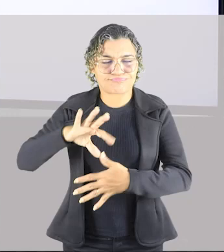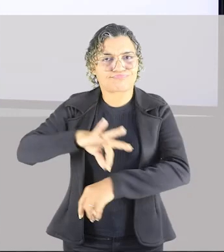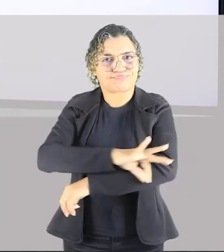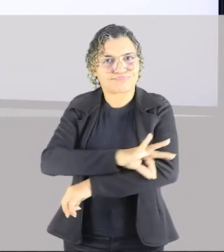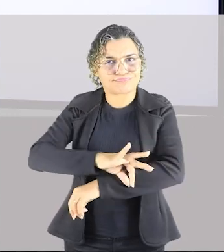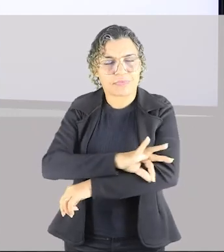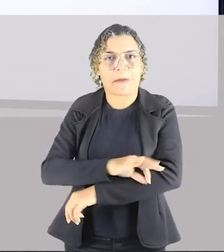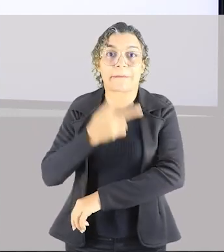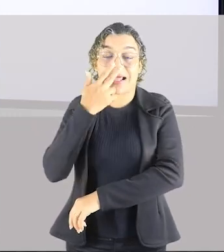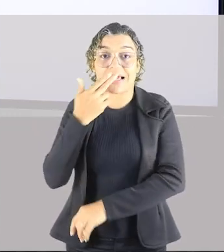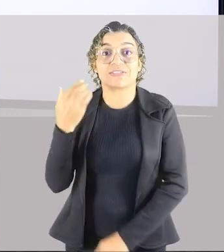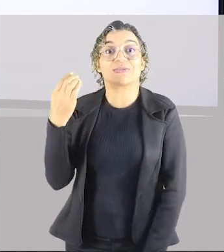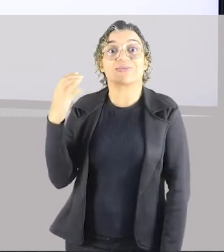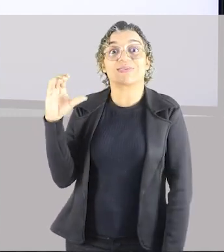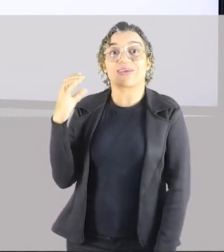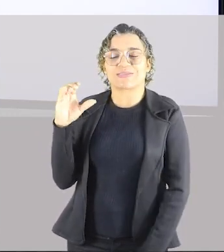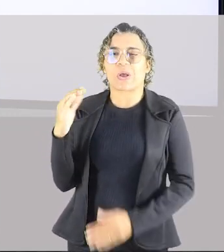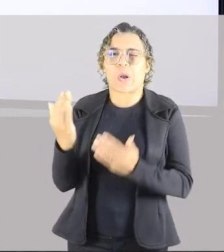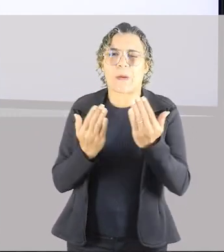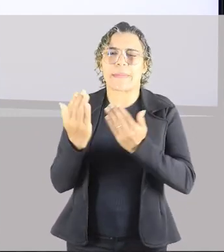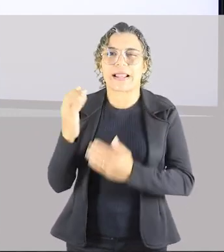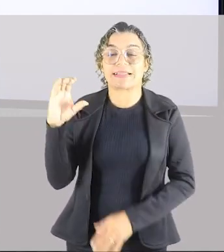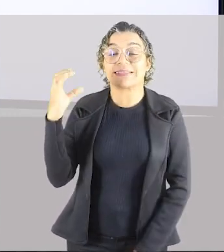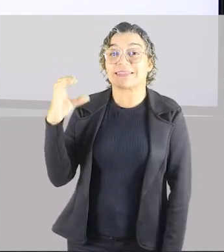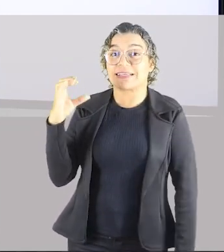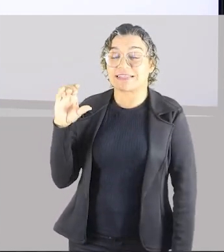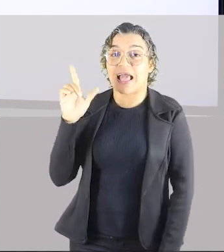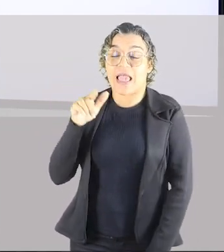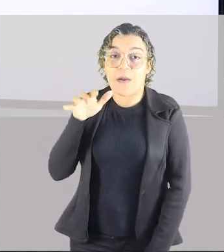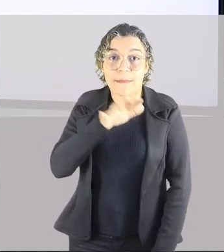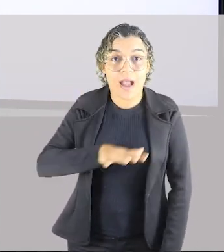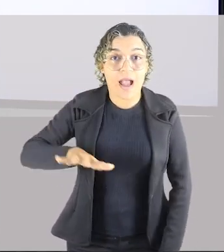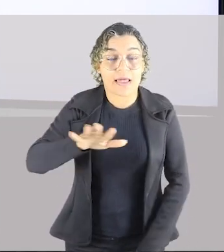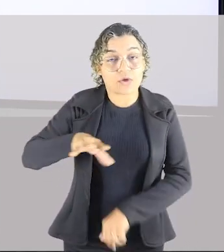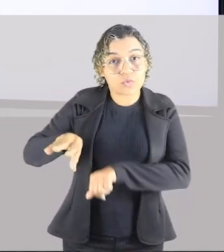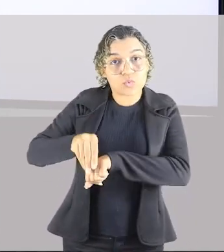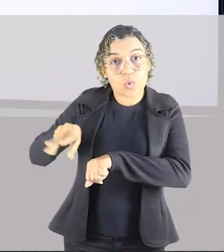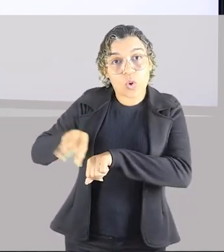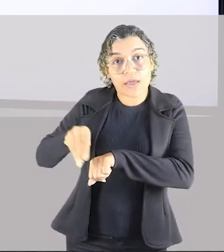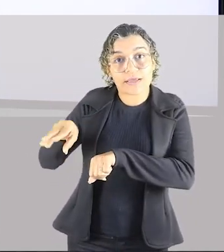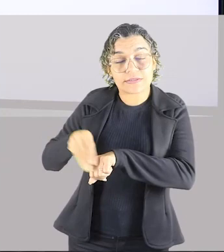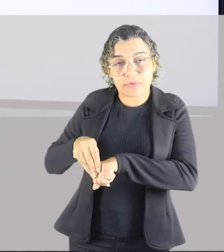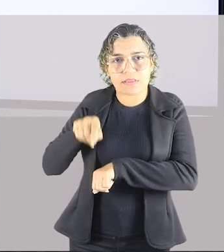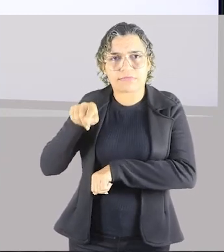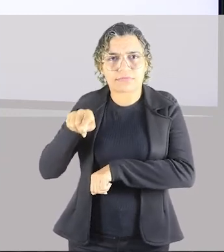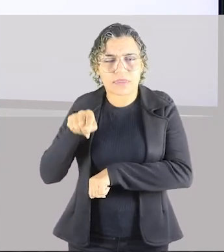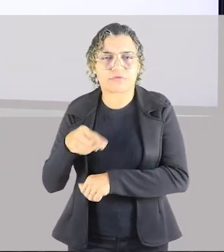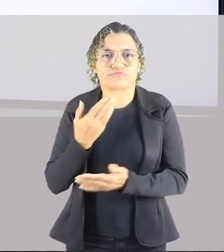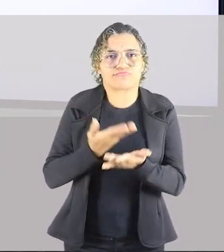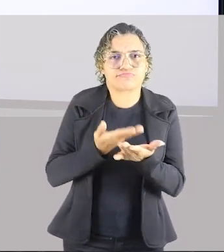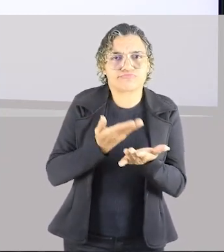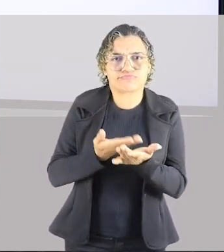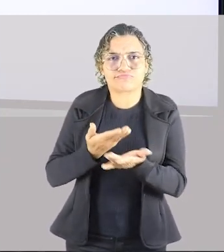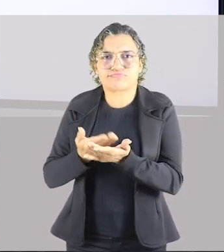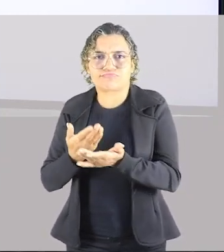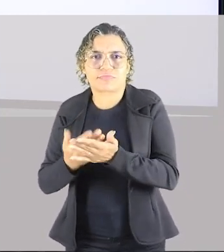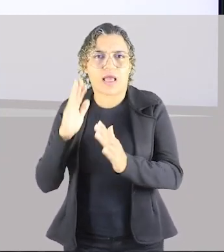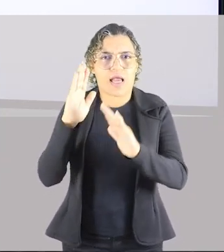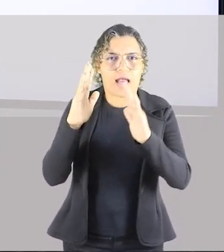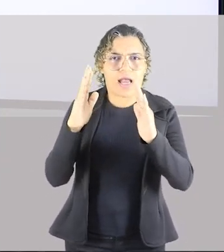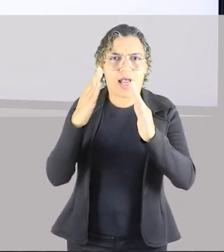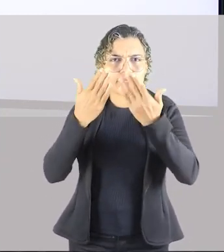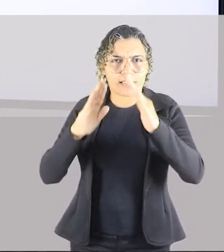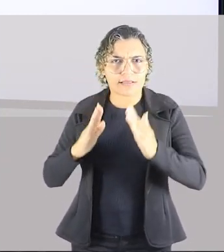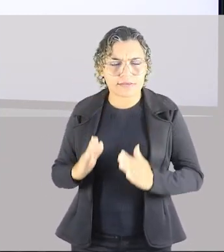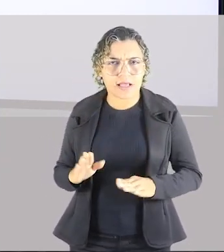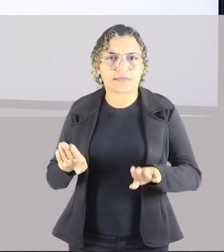estudante, como uma ciência, tá certo? Ela é uma ciência, é uma área do conhecimento que se preocupa em estudar, analisar